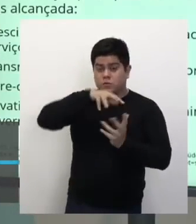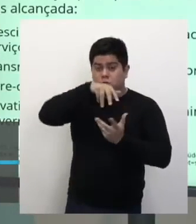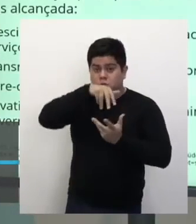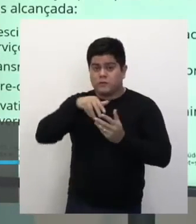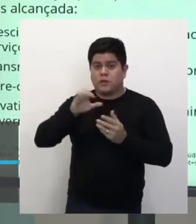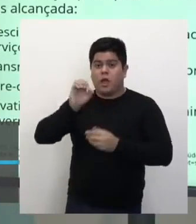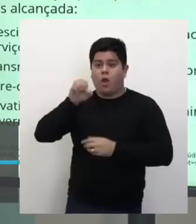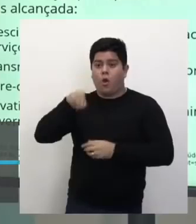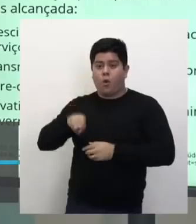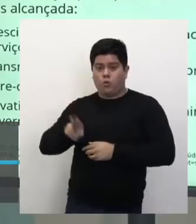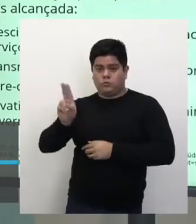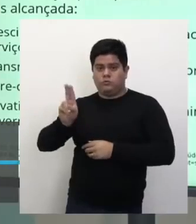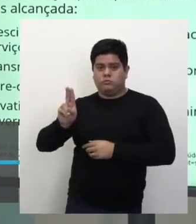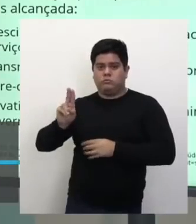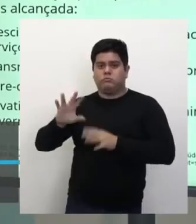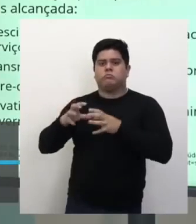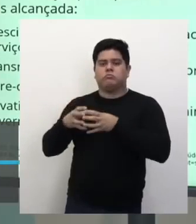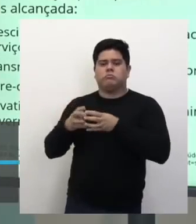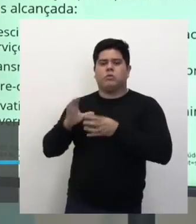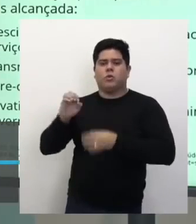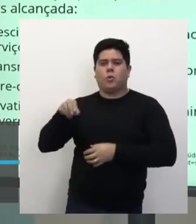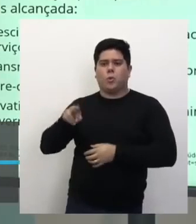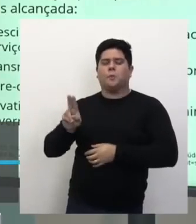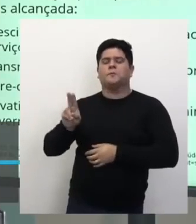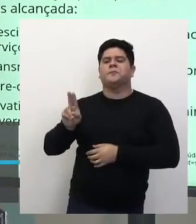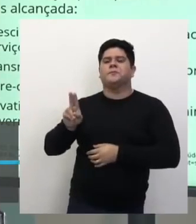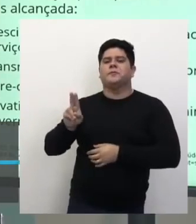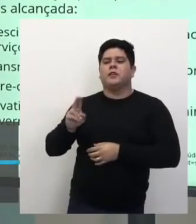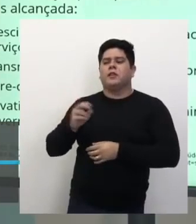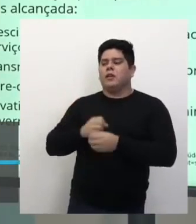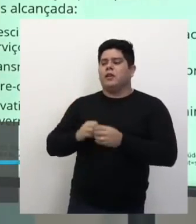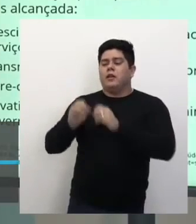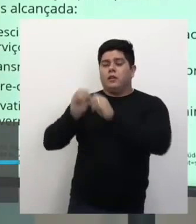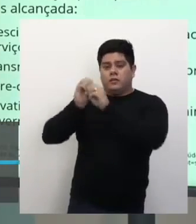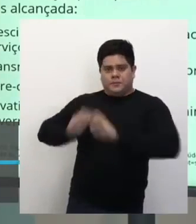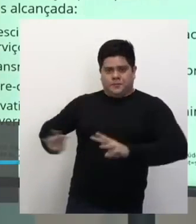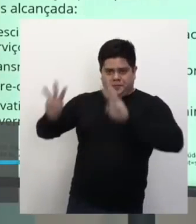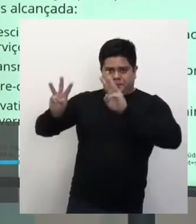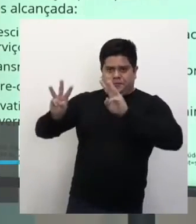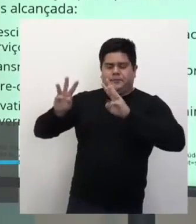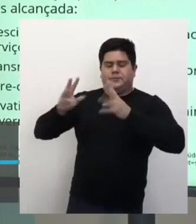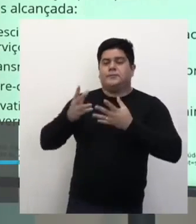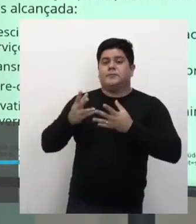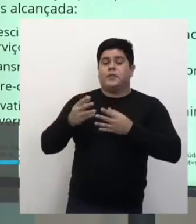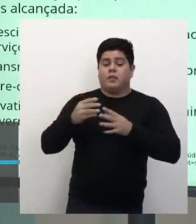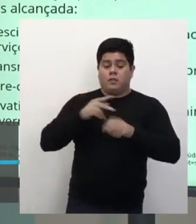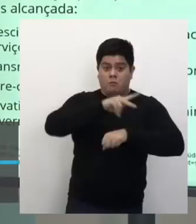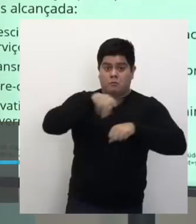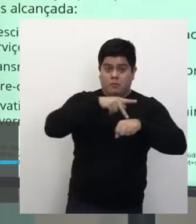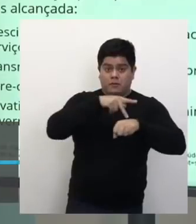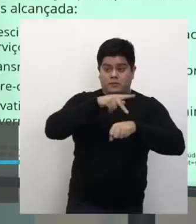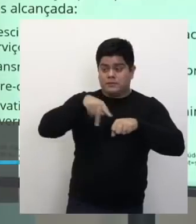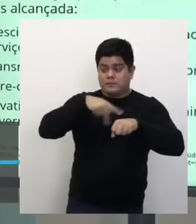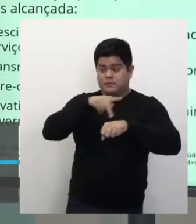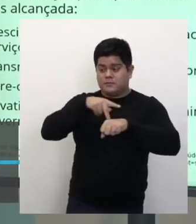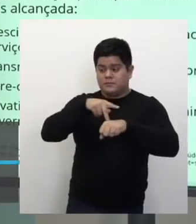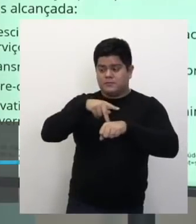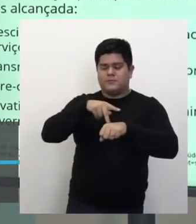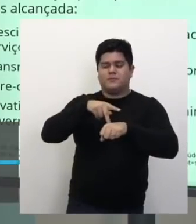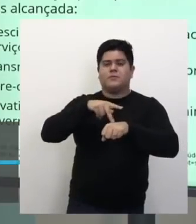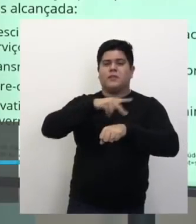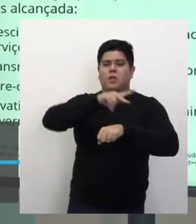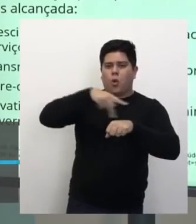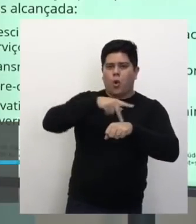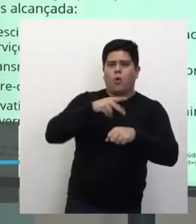até 2030, né, aquela questão aí de os países estão se preparando aí para a questão da